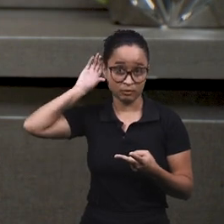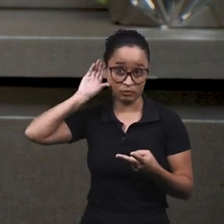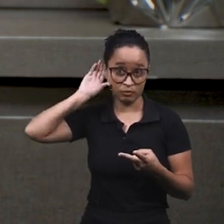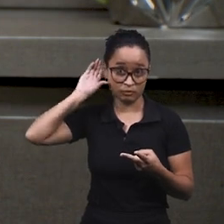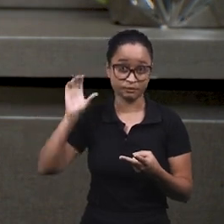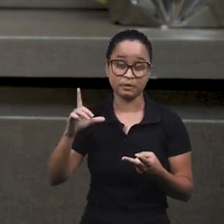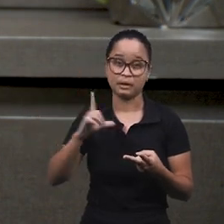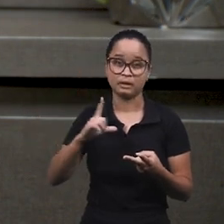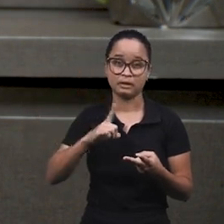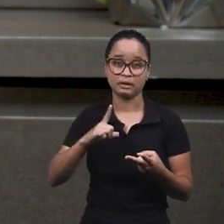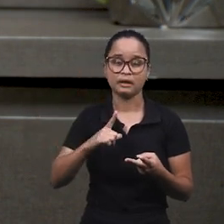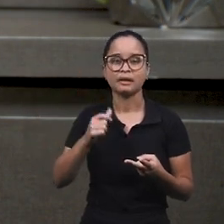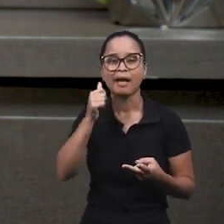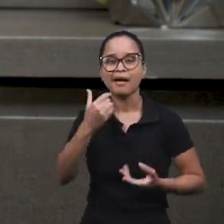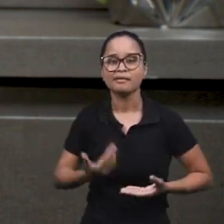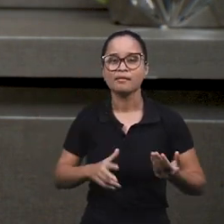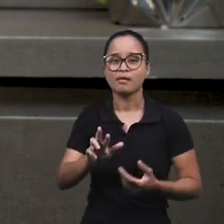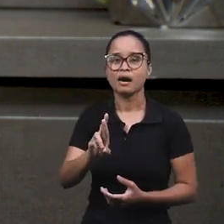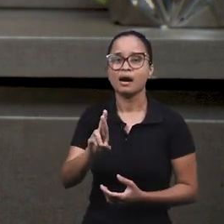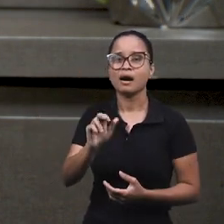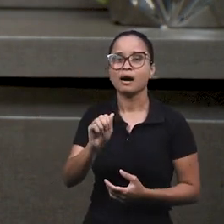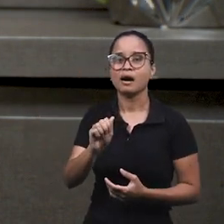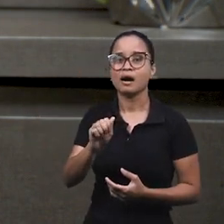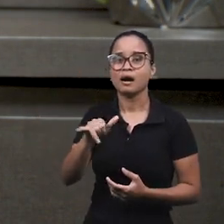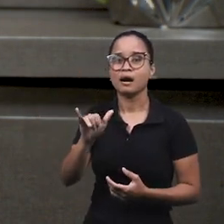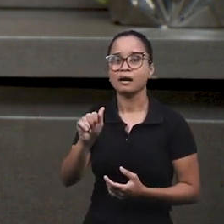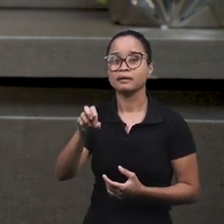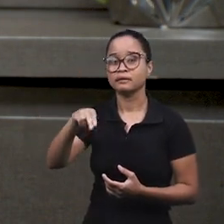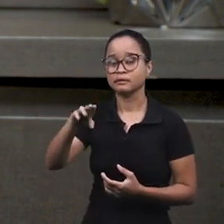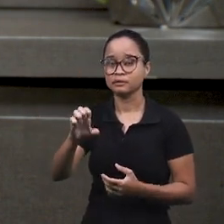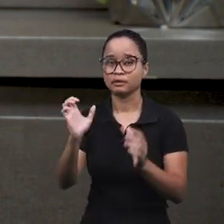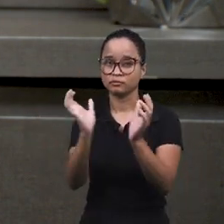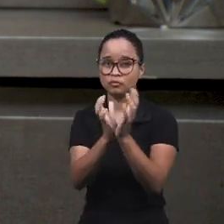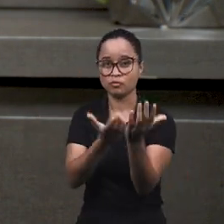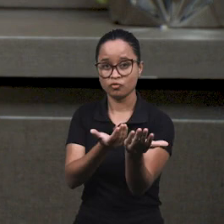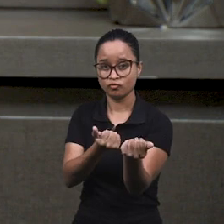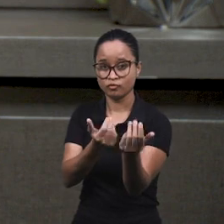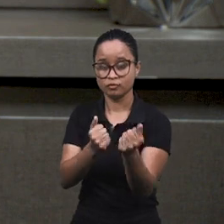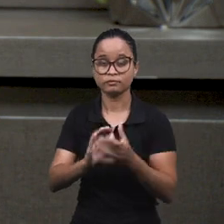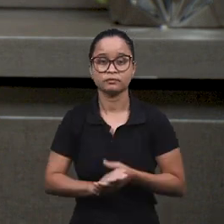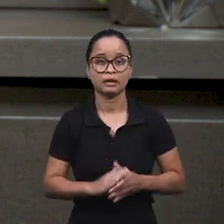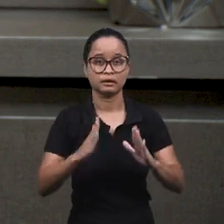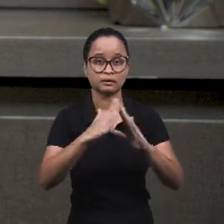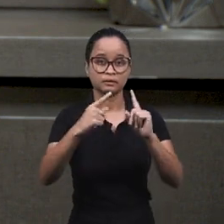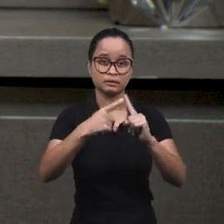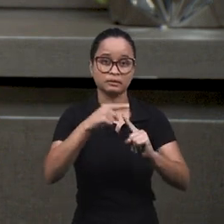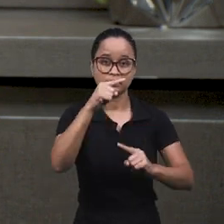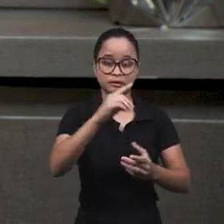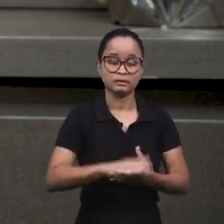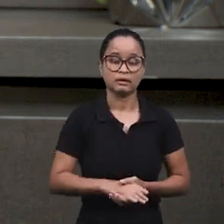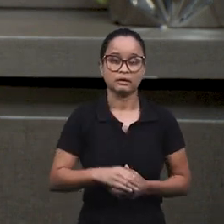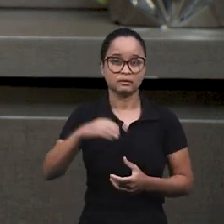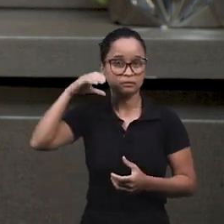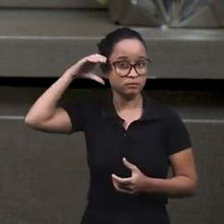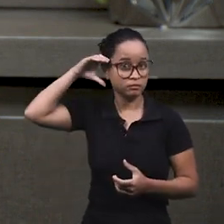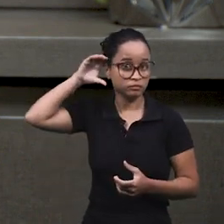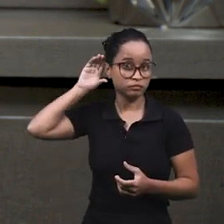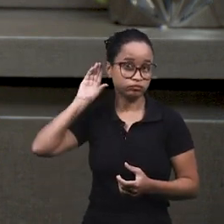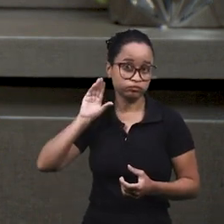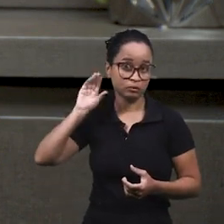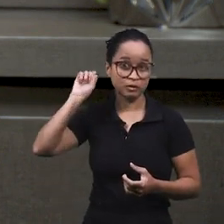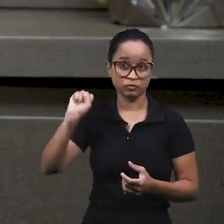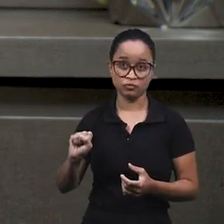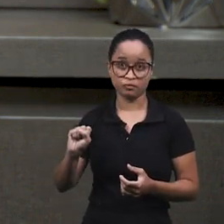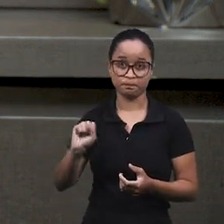nós temos ali a nossa irmã Rayane. A Rayane é do grupo de jovens da nossa igreja em Sidrolândia, no Mato Grosso do